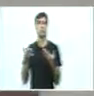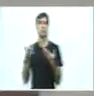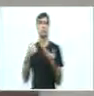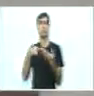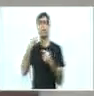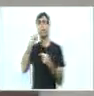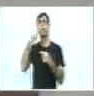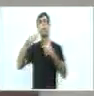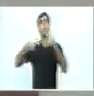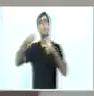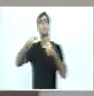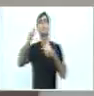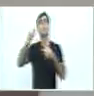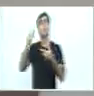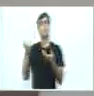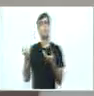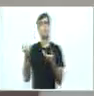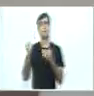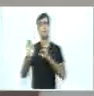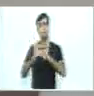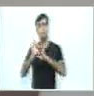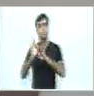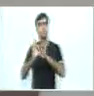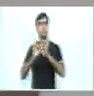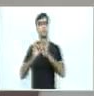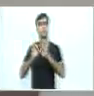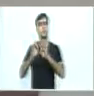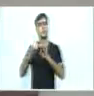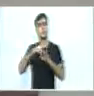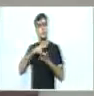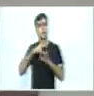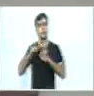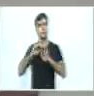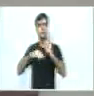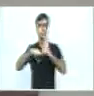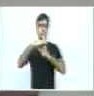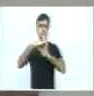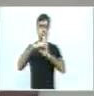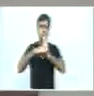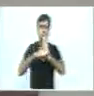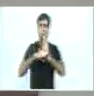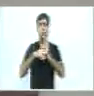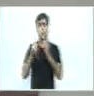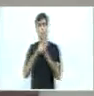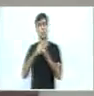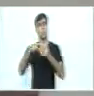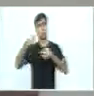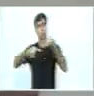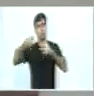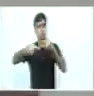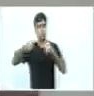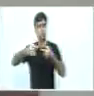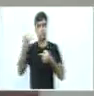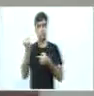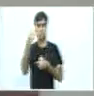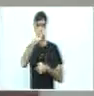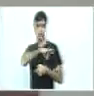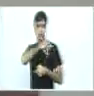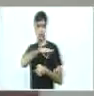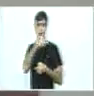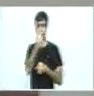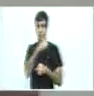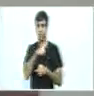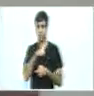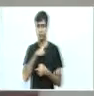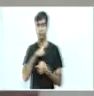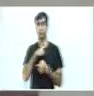uma discussão sobre a construção do plano de cargos e salários. Então, o plano de cargos e salários construído no coletivo. O plano de cargos e